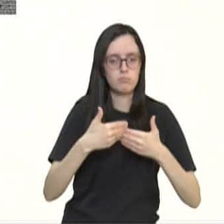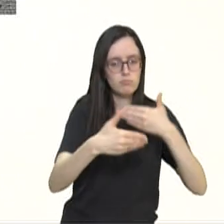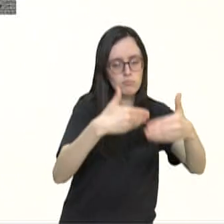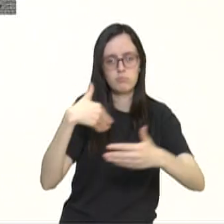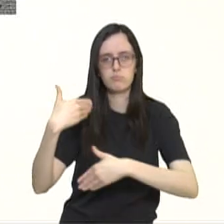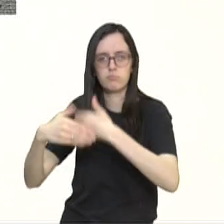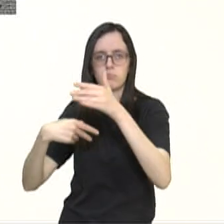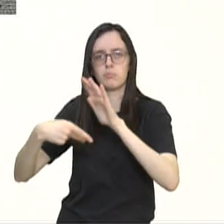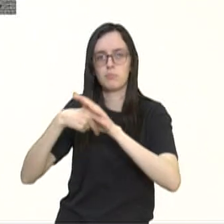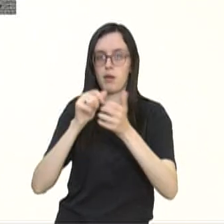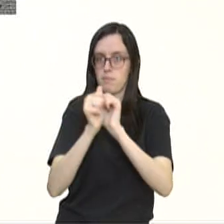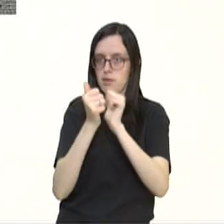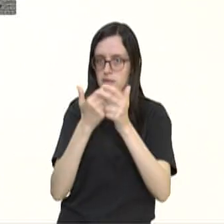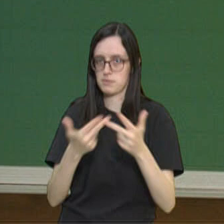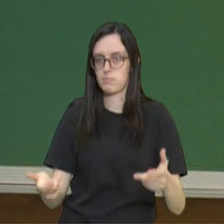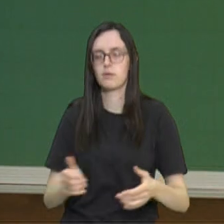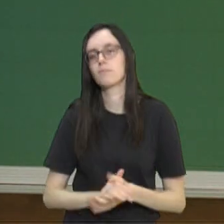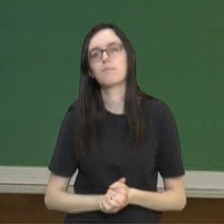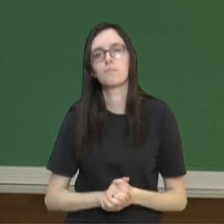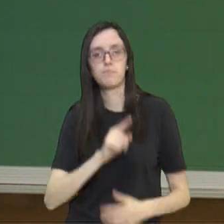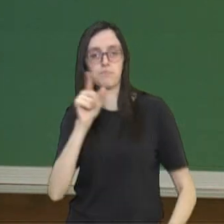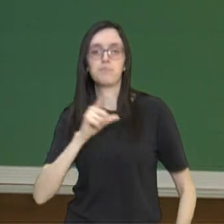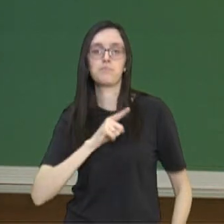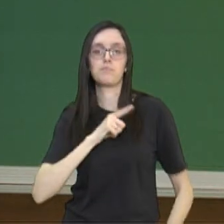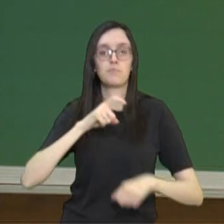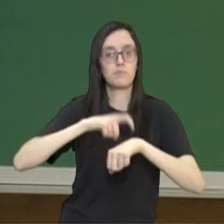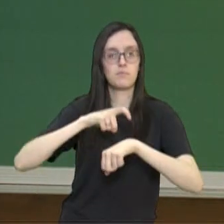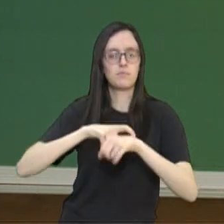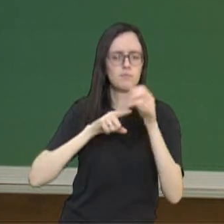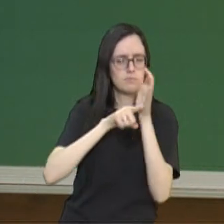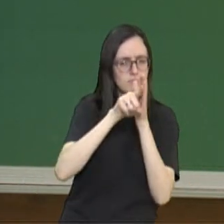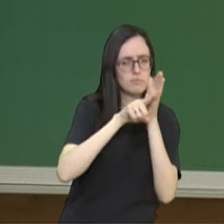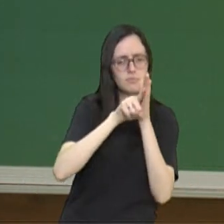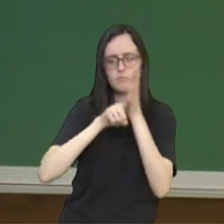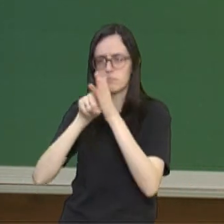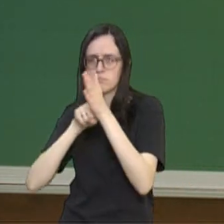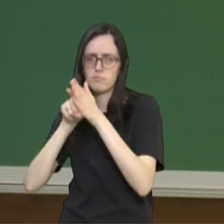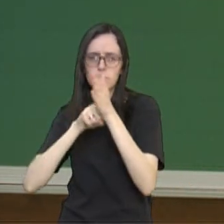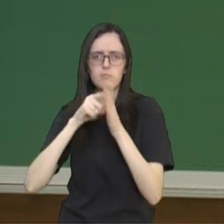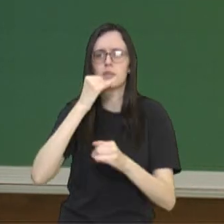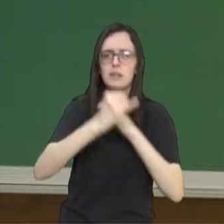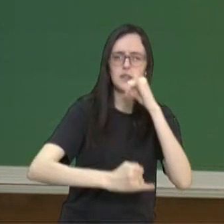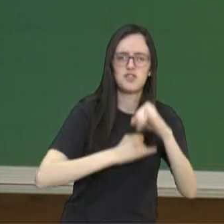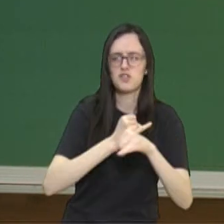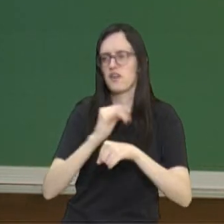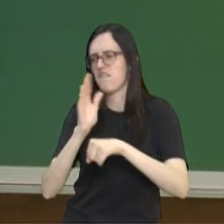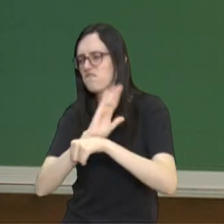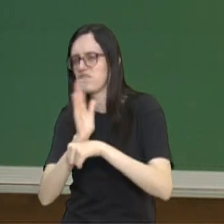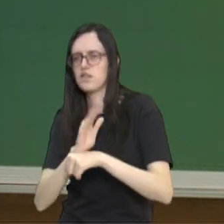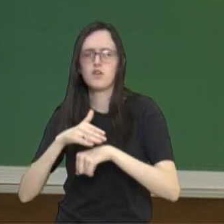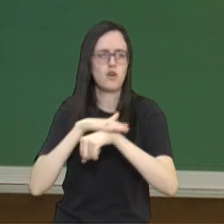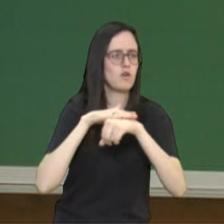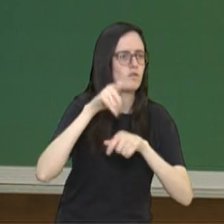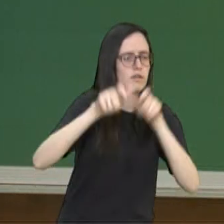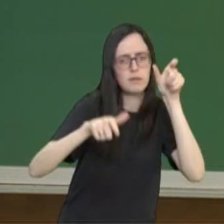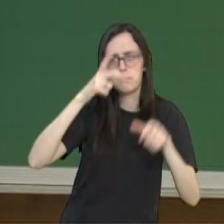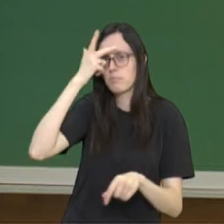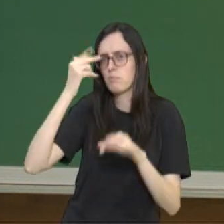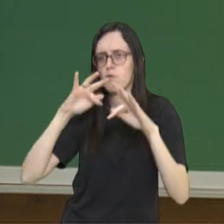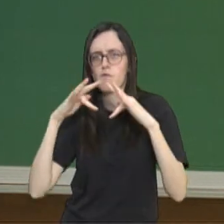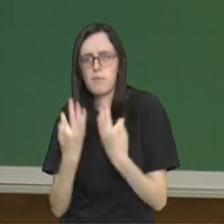que aumente a sua bagagem de conhecimento. Tá bem? Então, nós temos aqui 2 imagens. Acredito que vocês devam conhecer